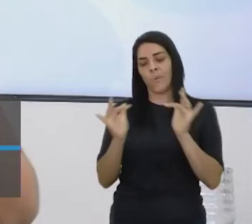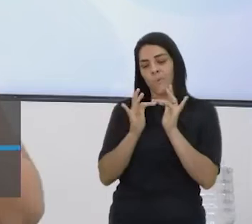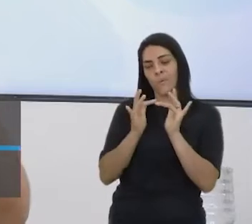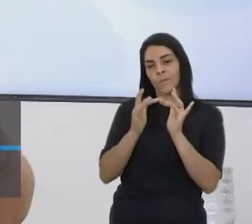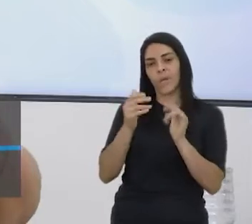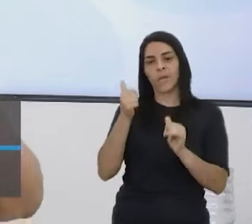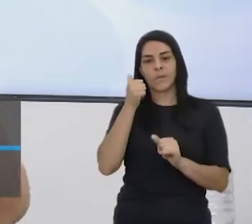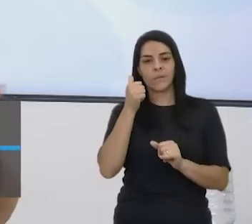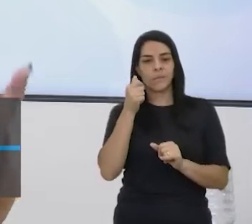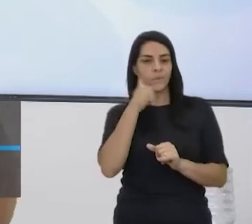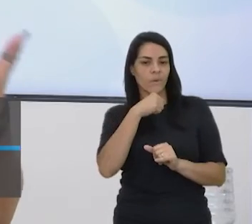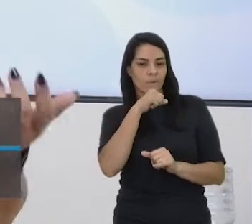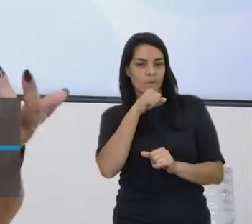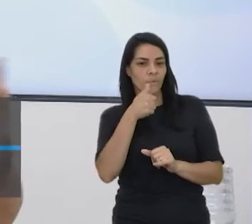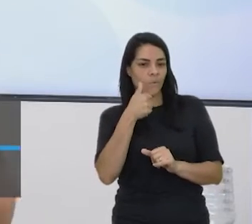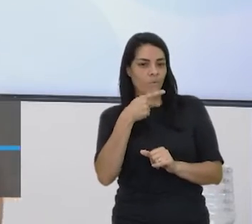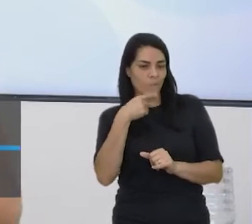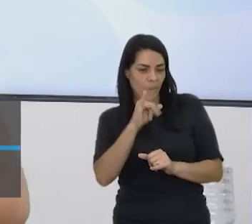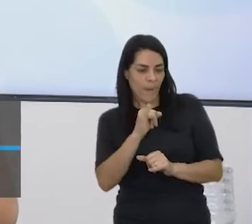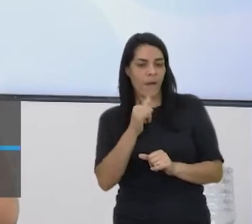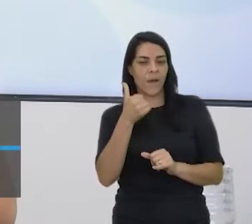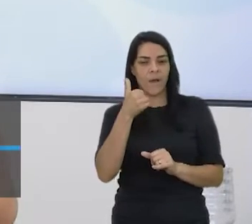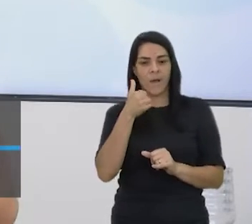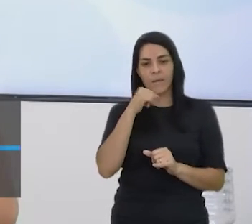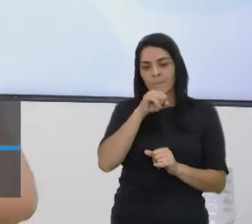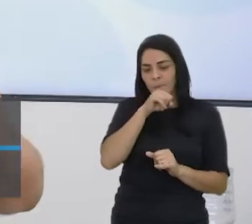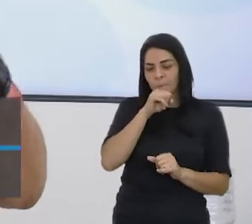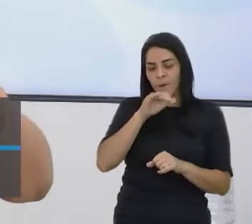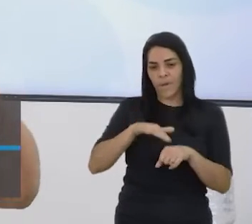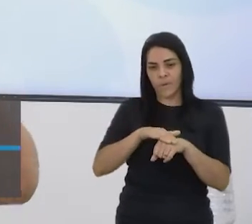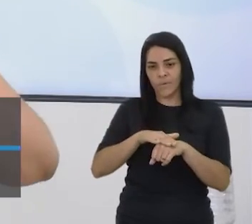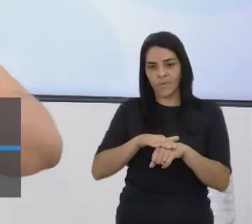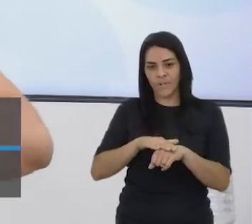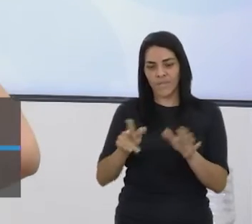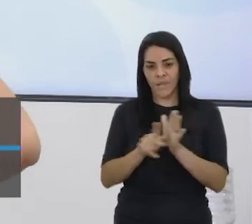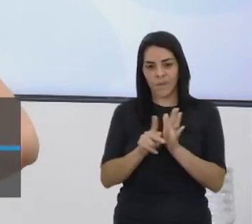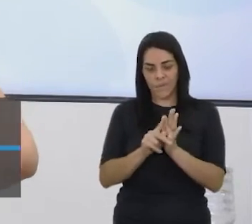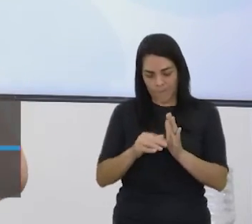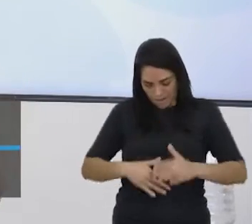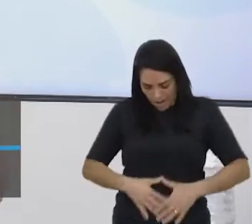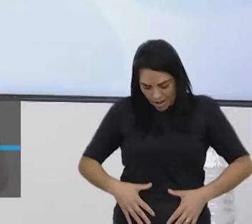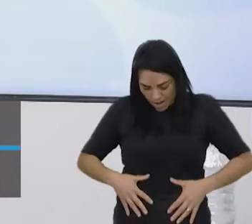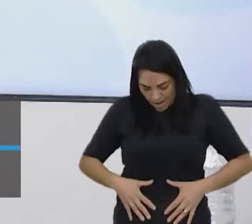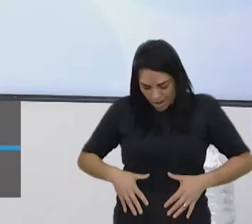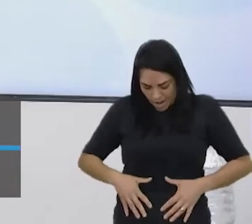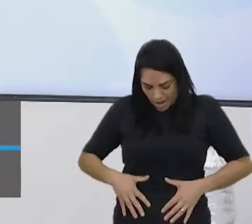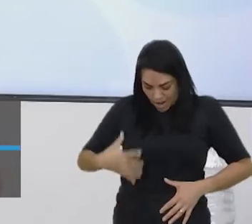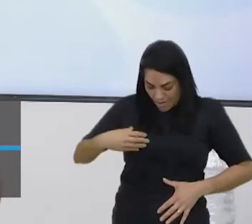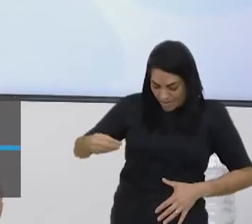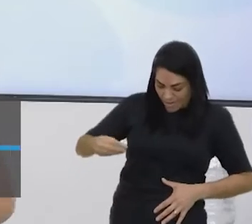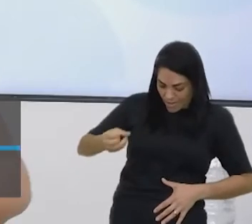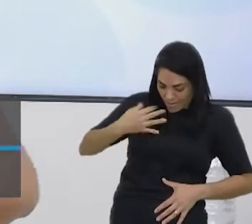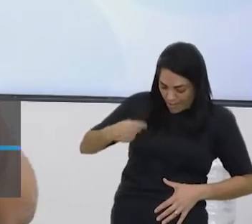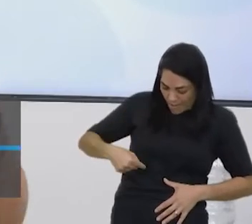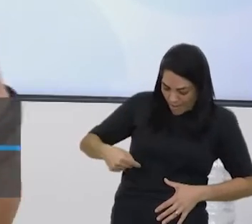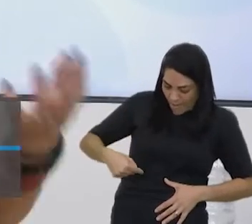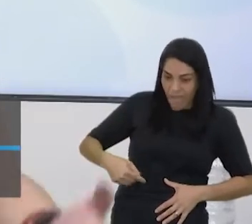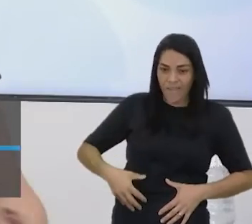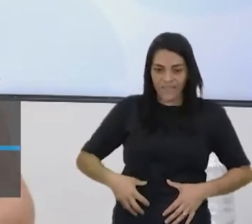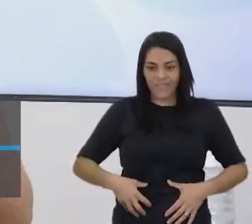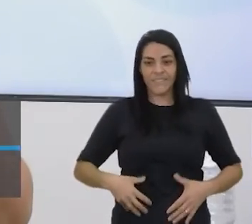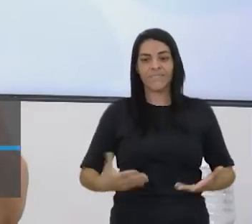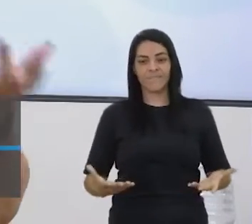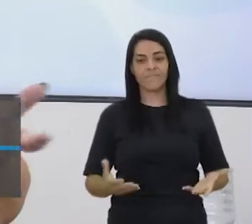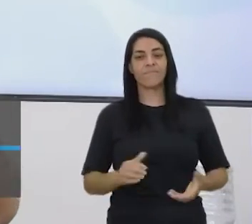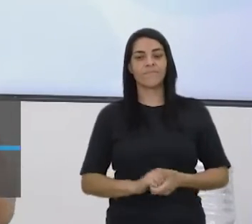então de você conversar com a barriga e tudo mais é que isso tem sim um impacto nesse bebê né que o que